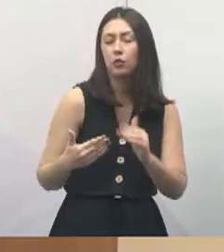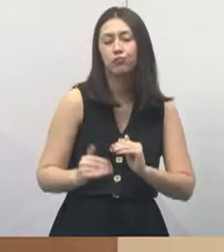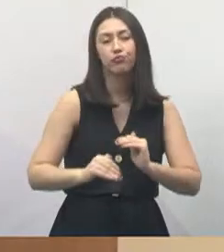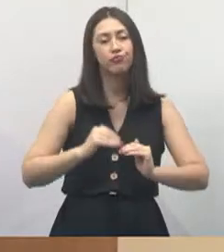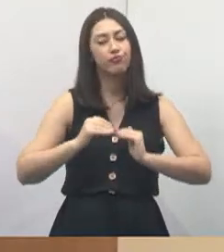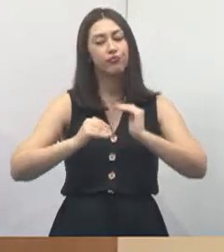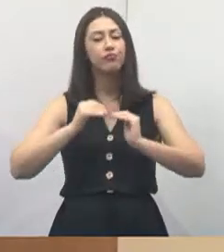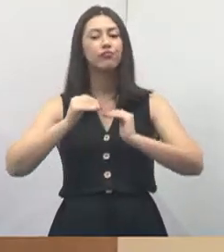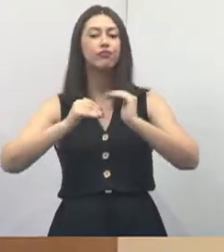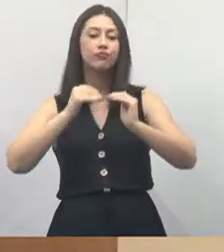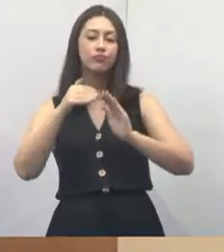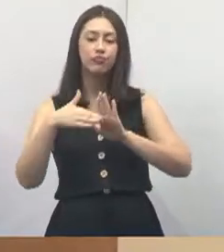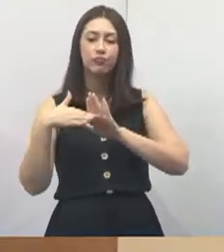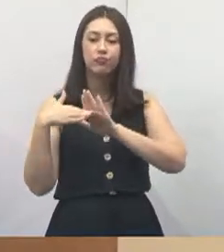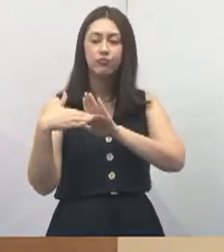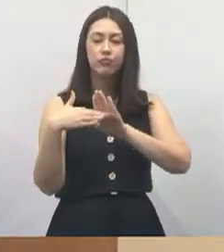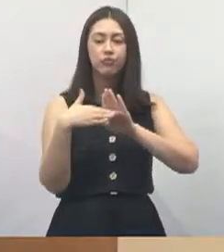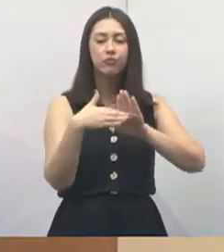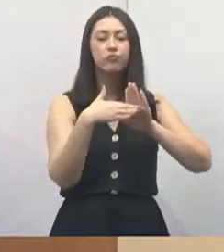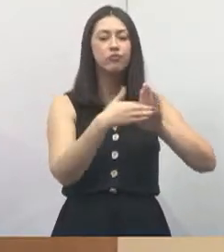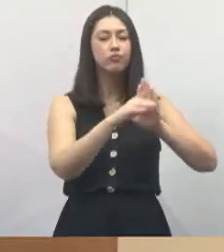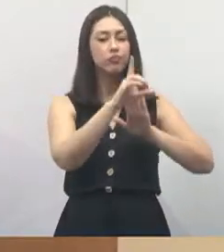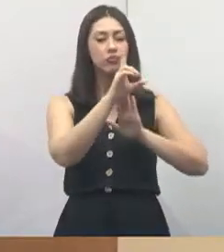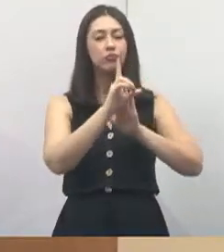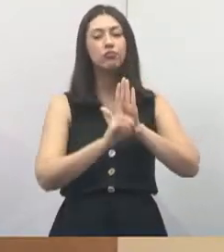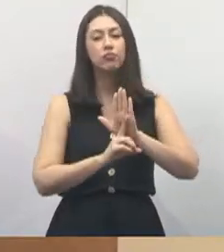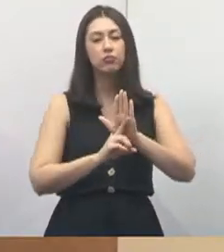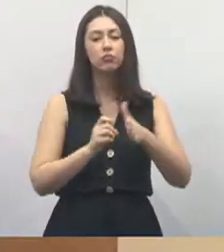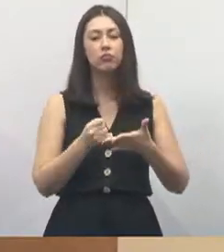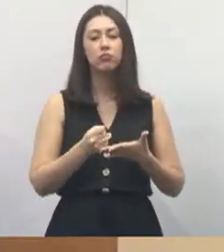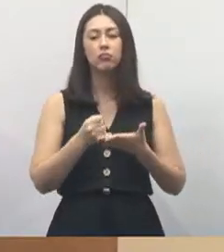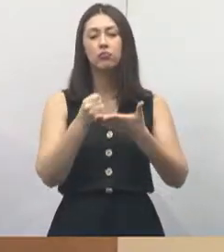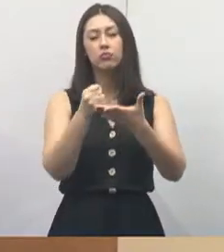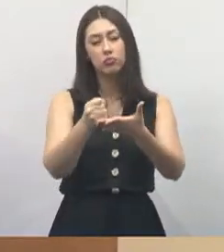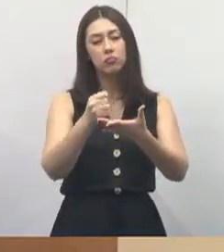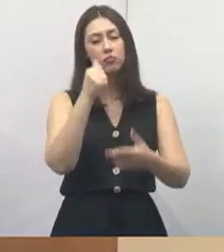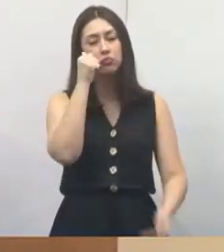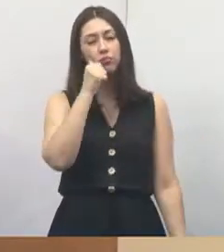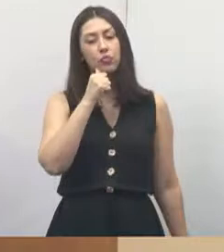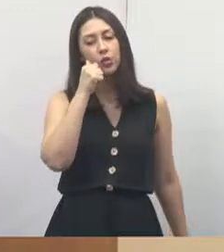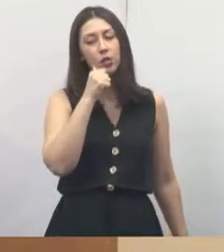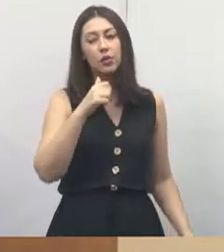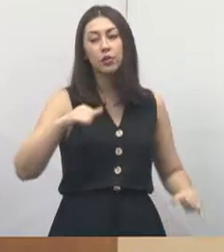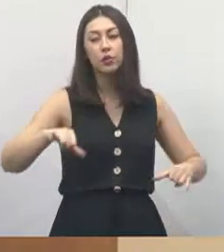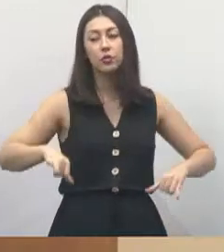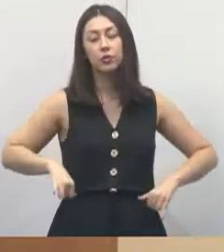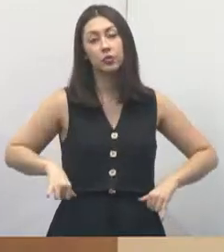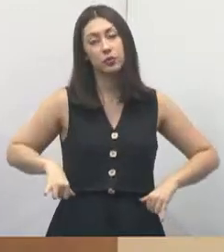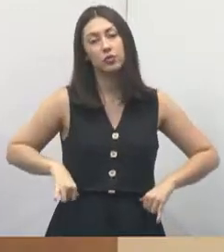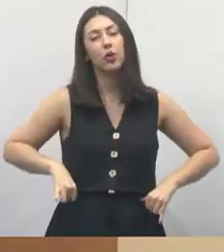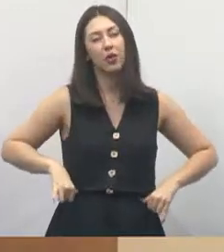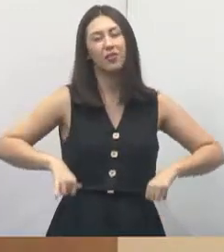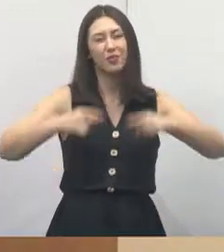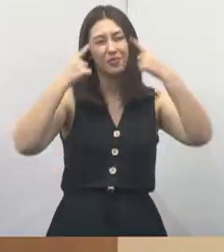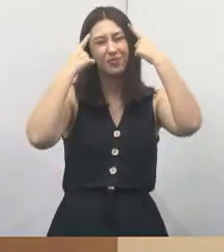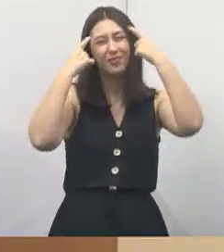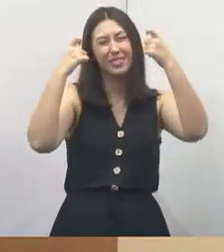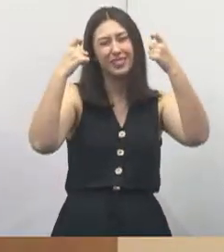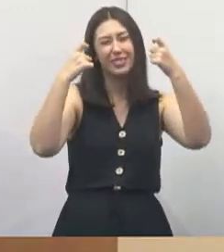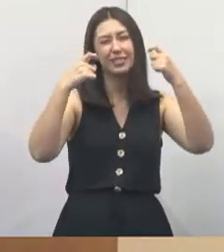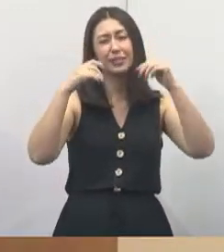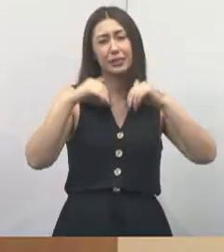abarcando todo o direito e todo o respaldo à mulher vítima de violência